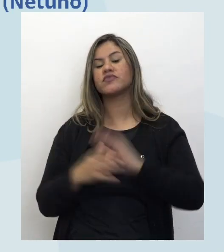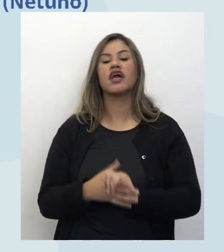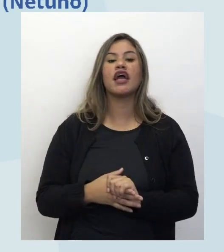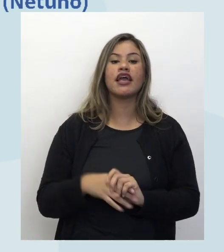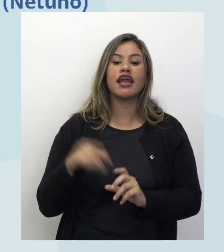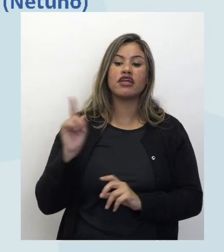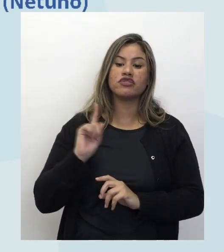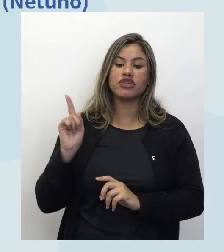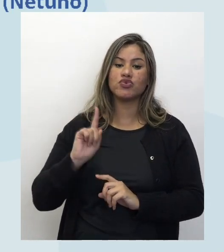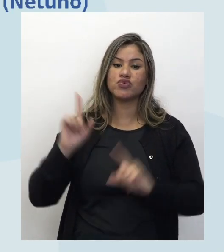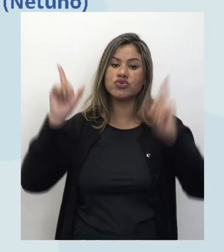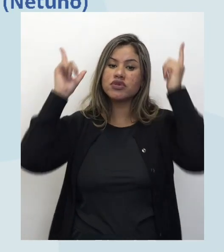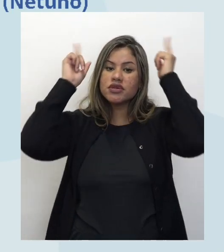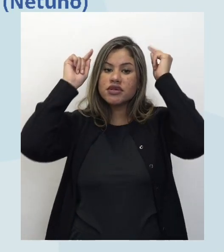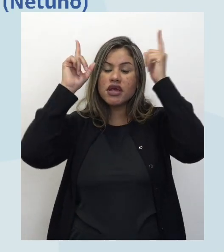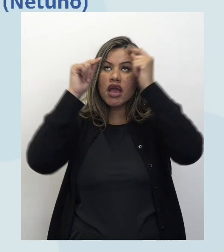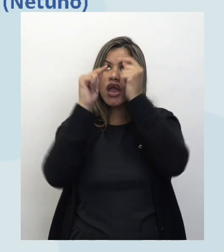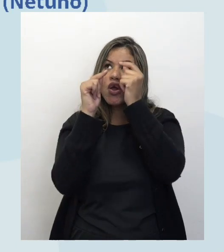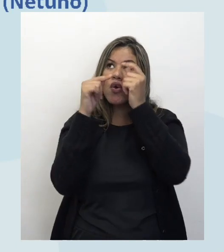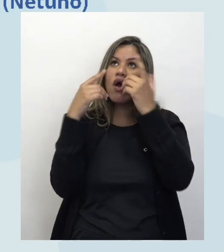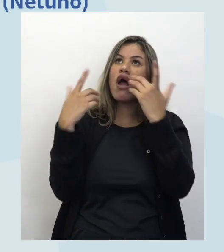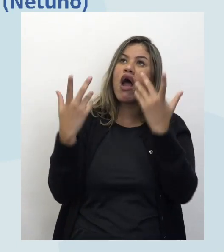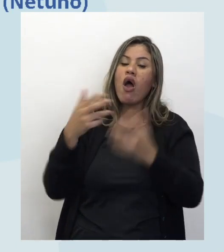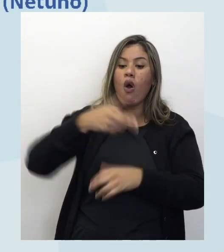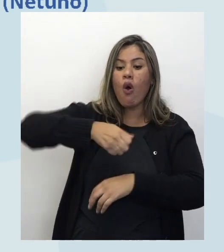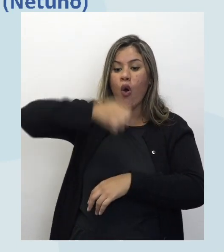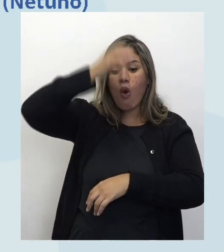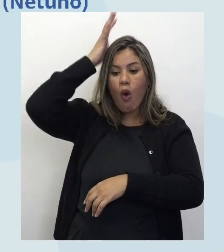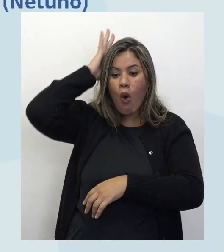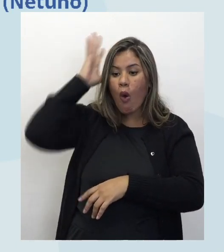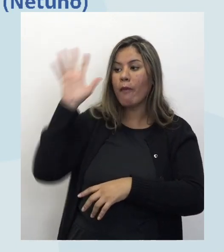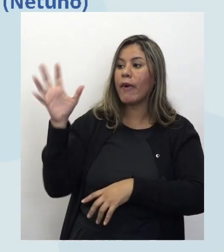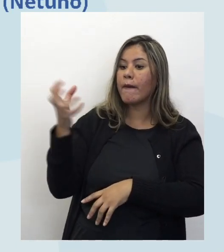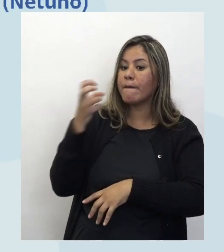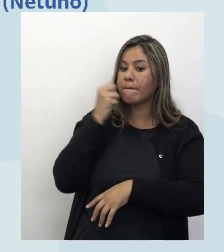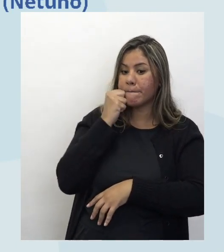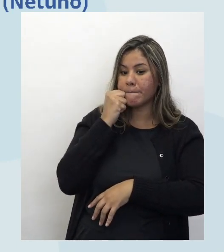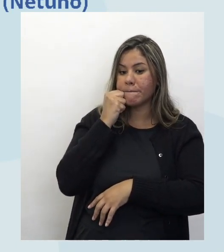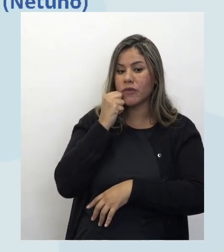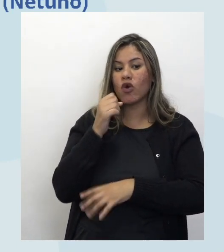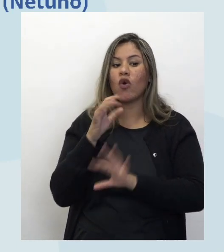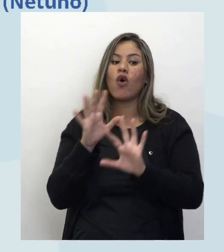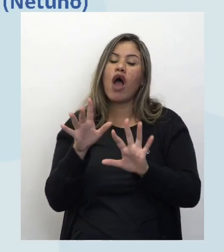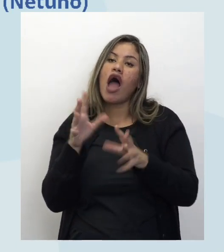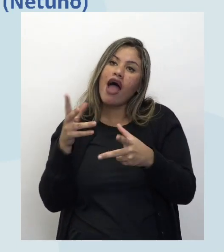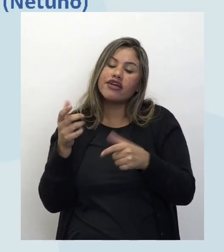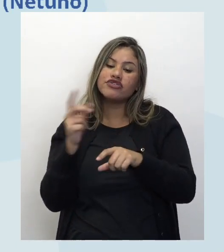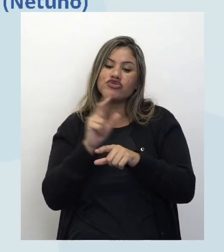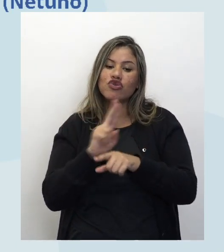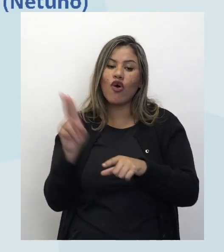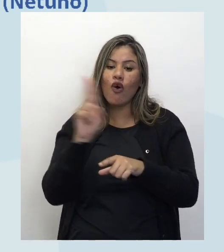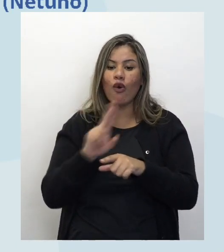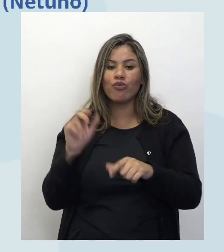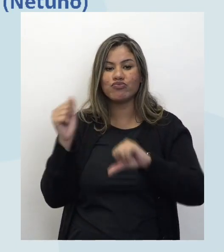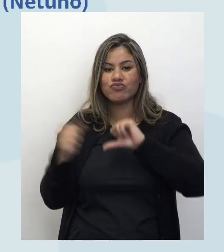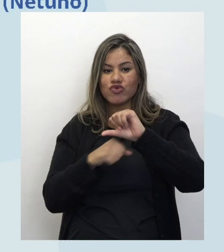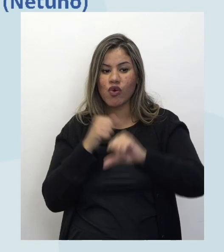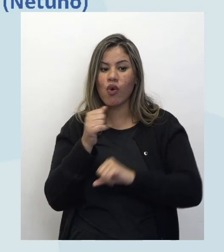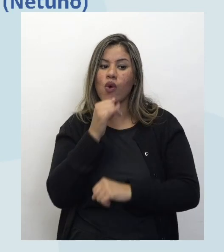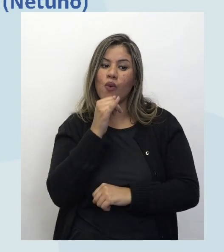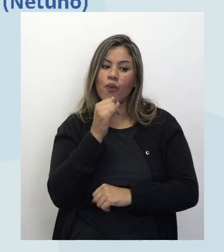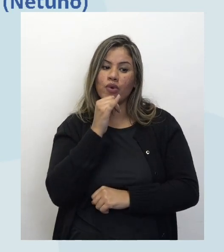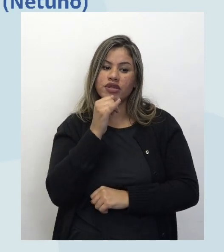assimilados pelos romanos e eles só trocaram de nome, vamos dizer assim. Então, por exemplo, o deus do vinho e das festividades. Na Grécia